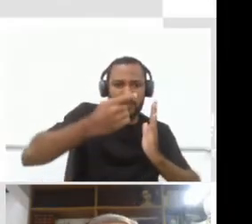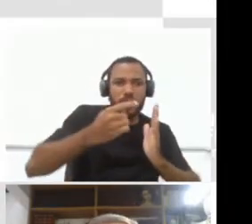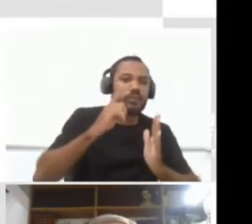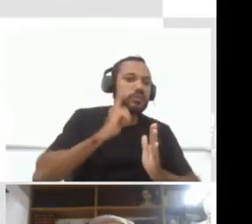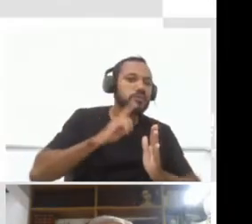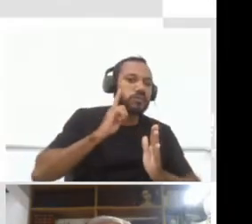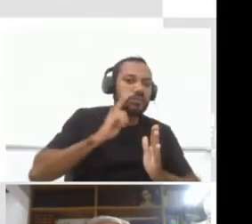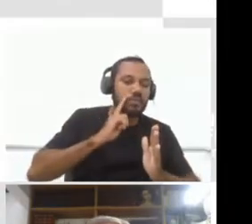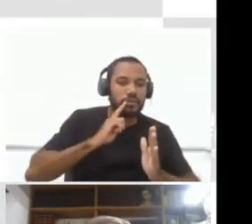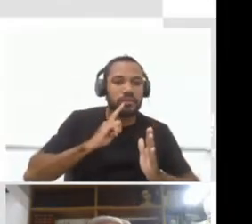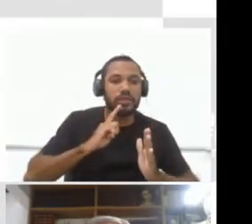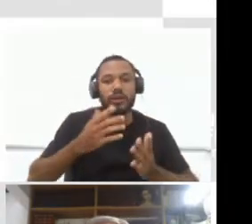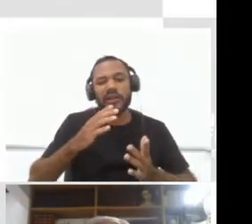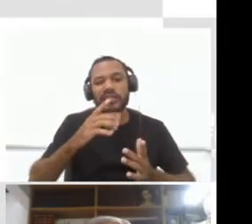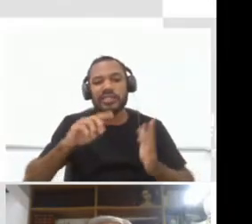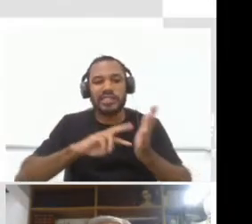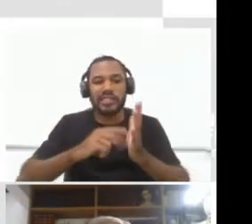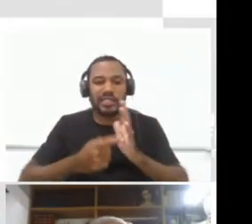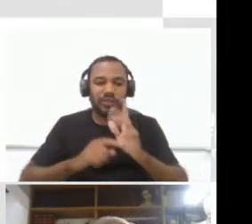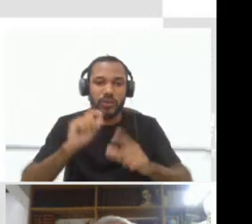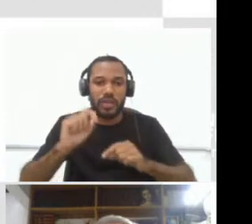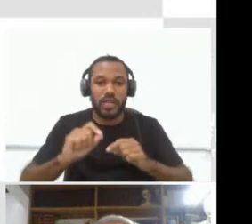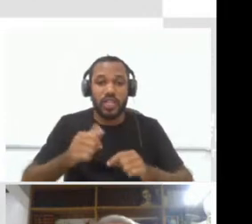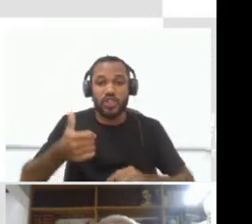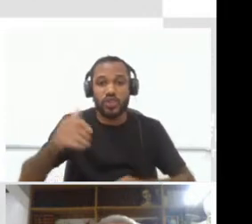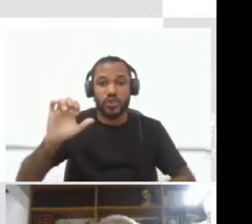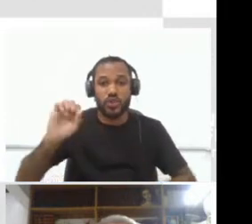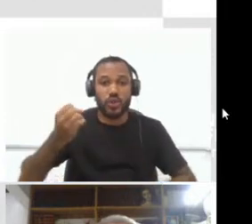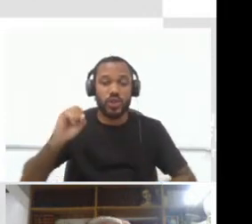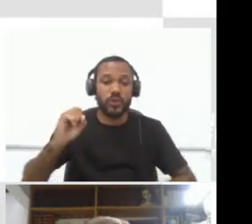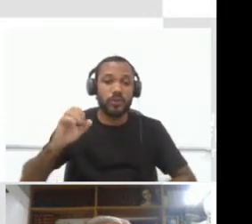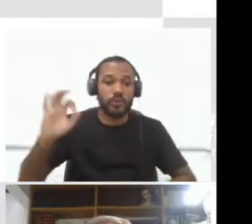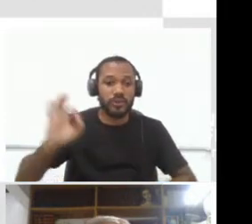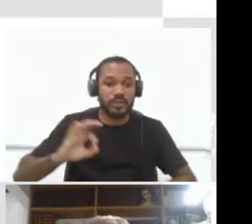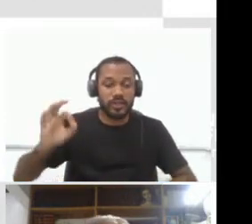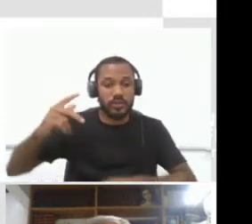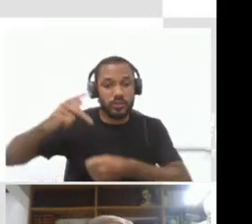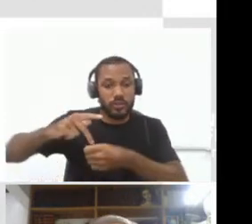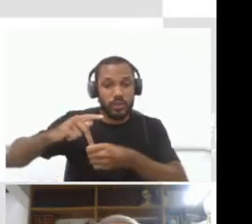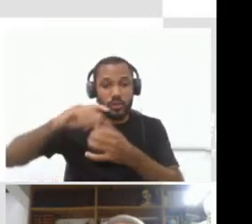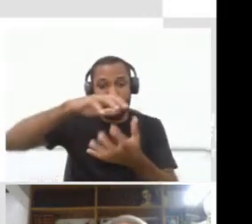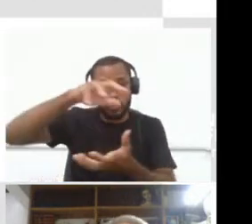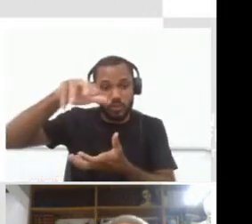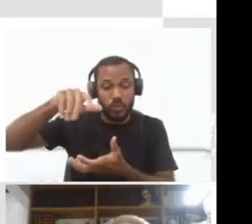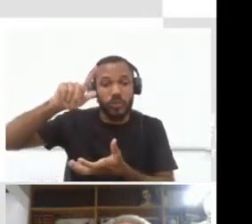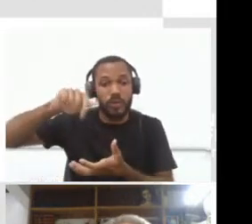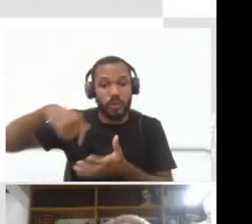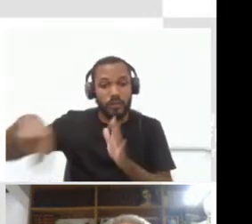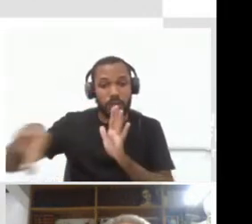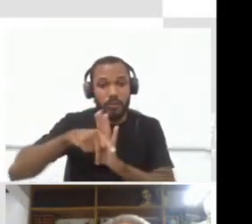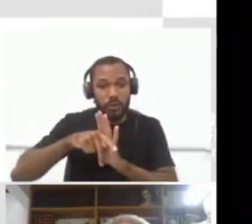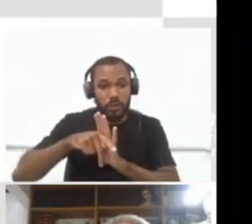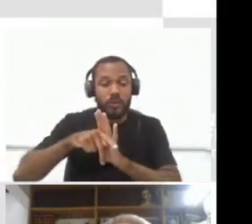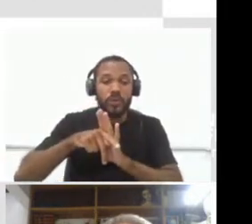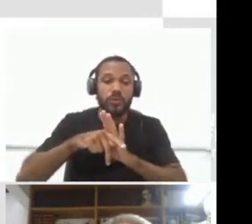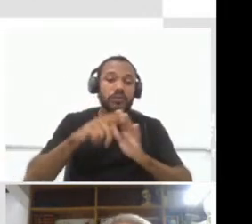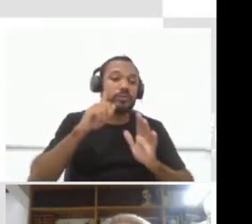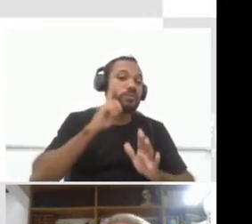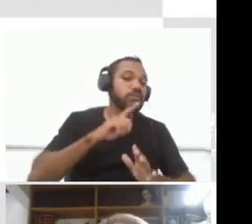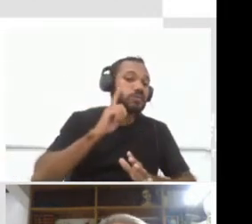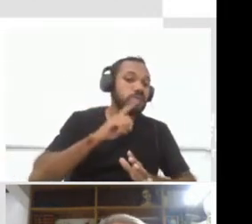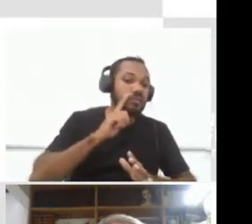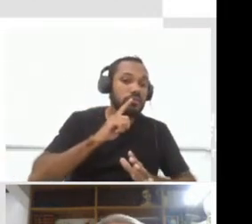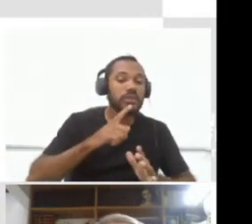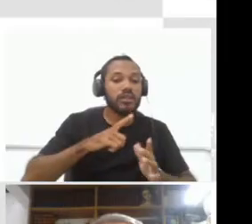18,98% do todo o petróleo produzido no mundo é produzido, quase 20%, né, é produzido nos Estados Unidos. Depois vem a